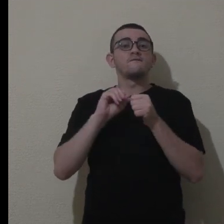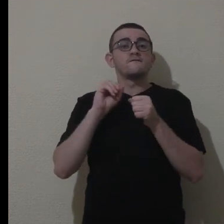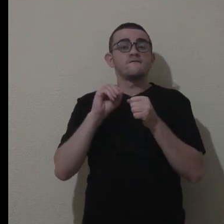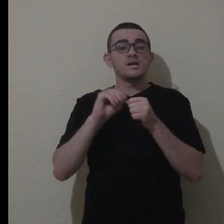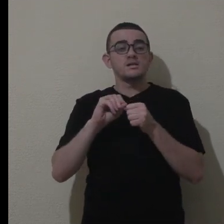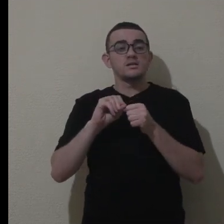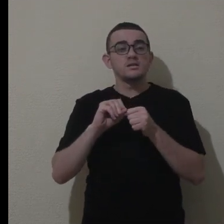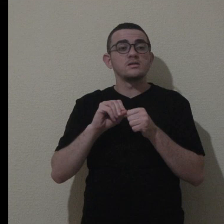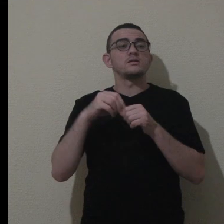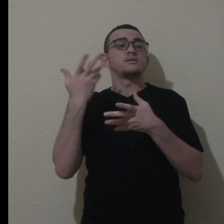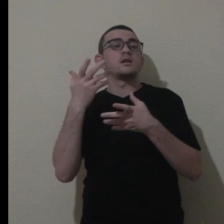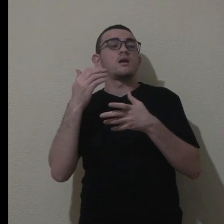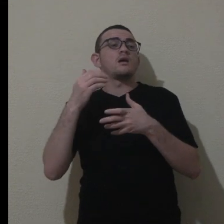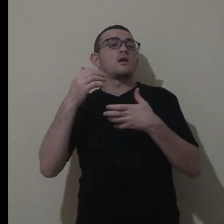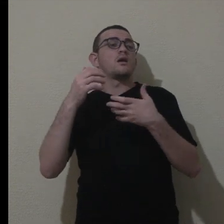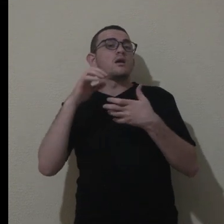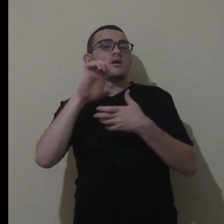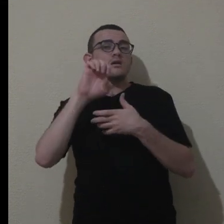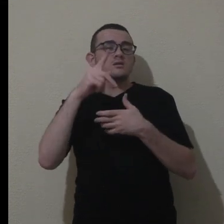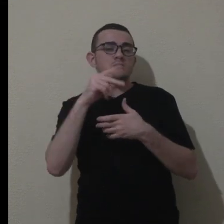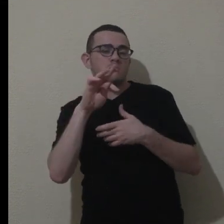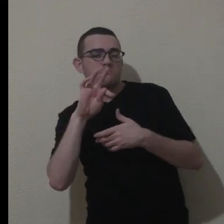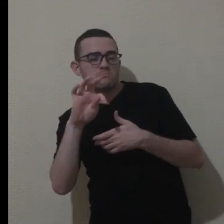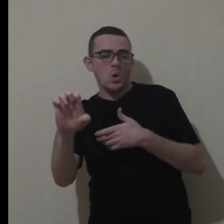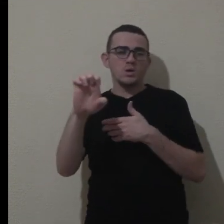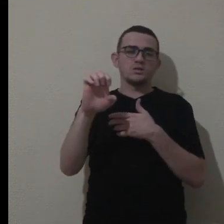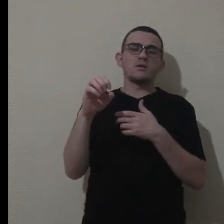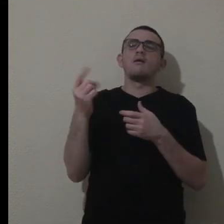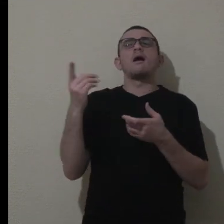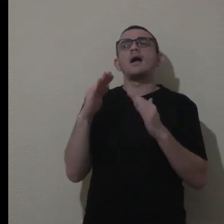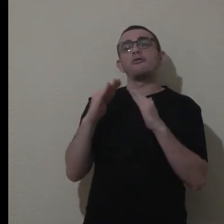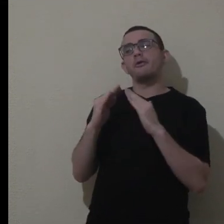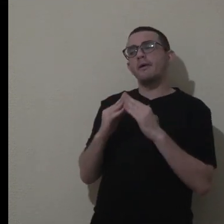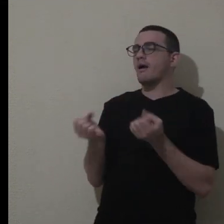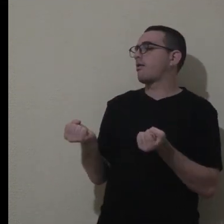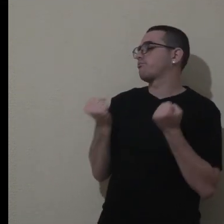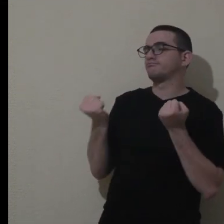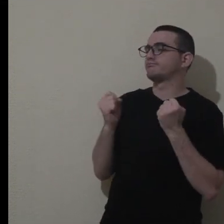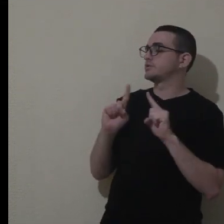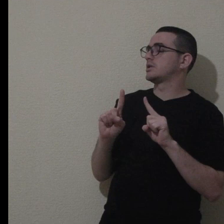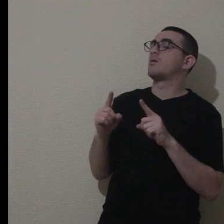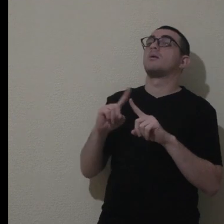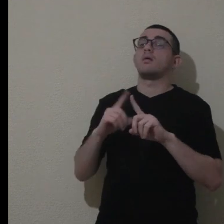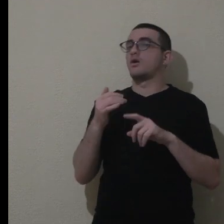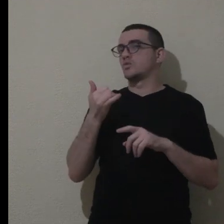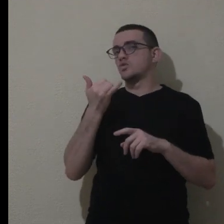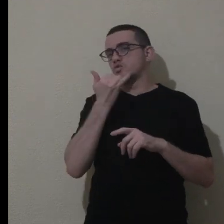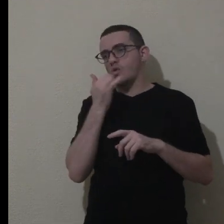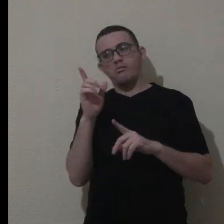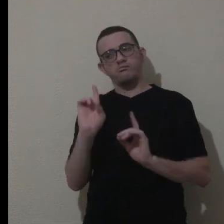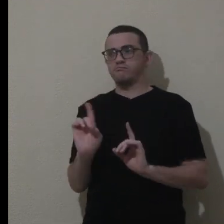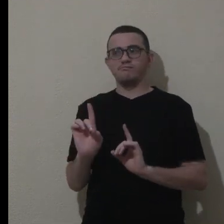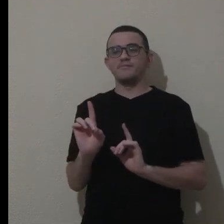Esporte, né? Vocês estão falando, cara, eu estou aqui em casa, não estou malhando, mas acho que não há desculpa, né? Acho que tem maneira